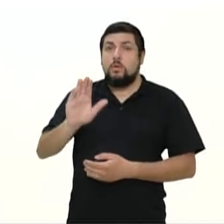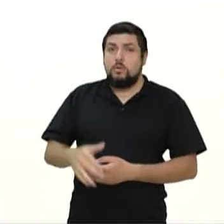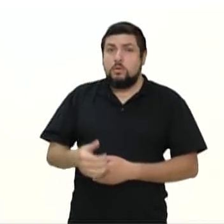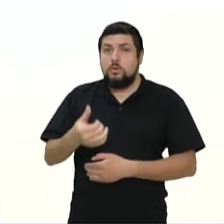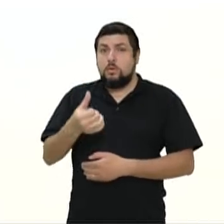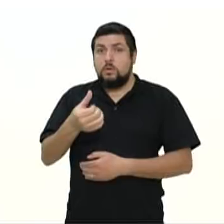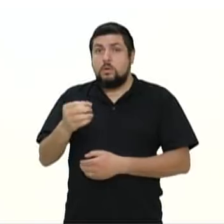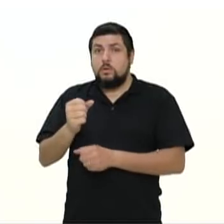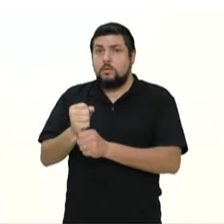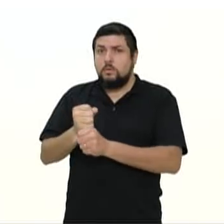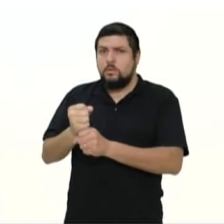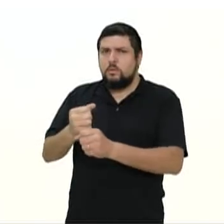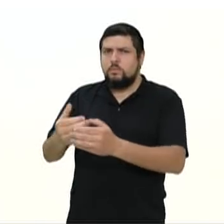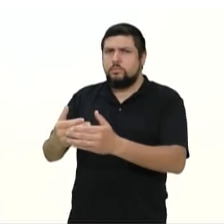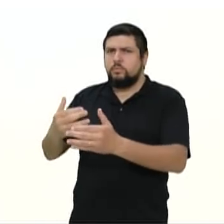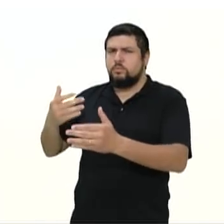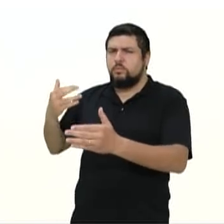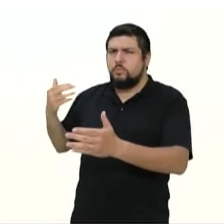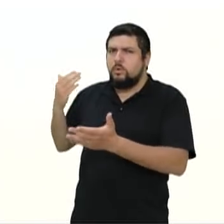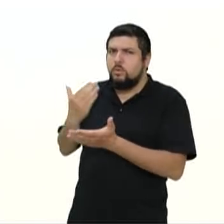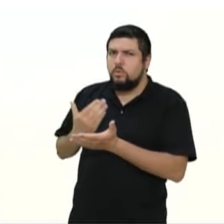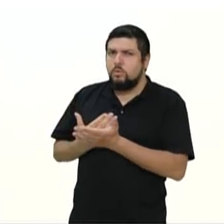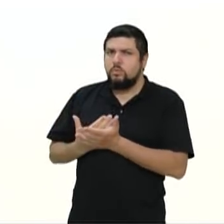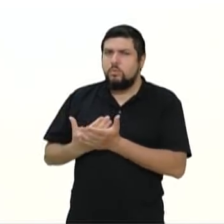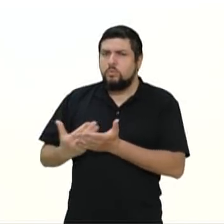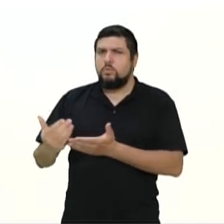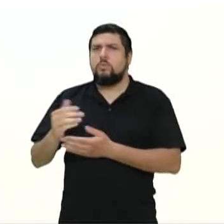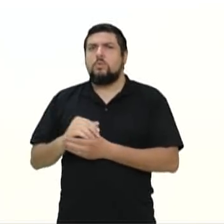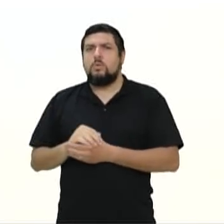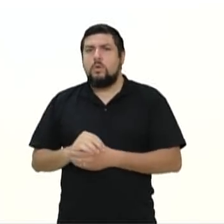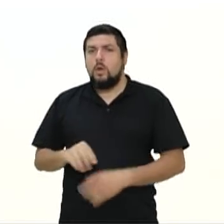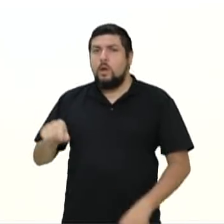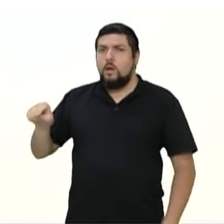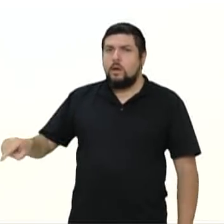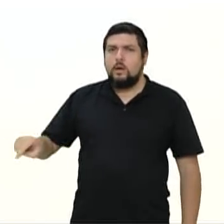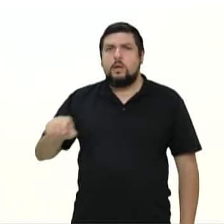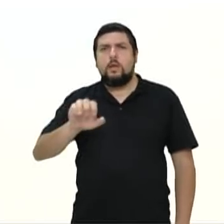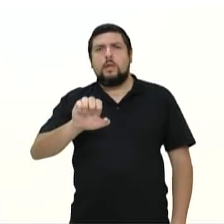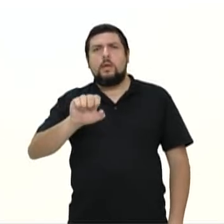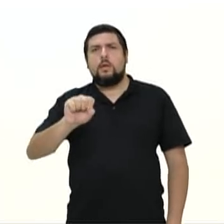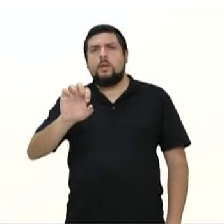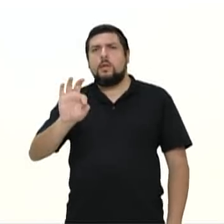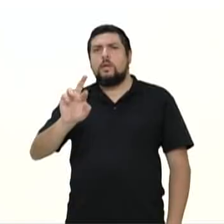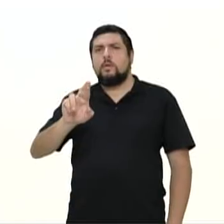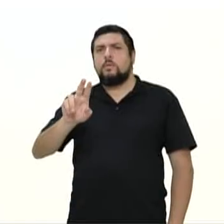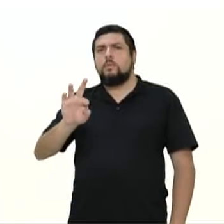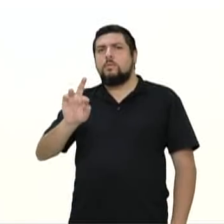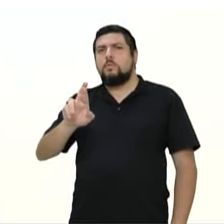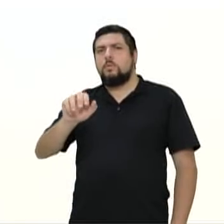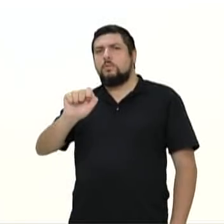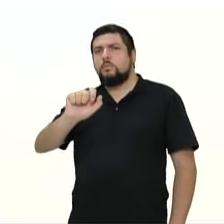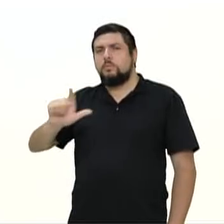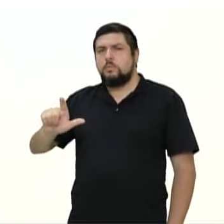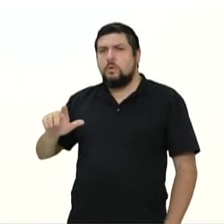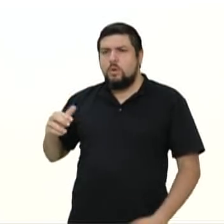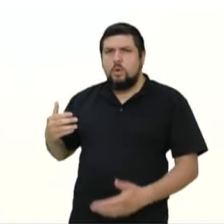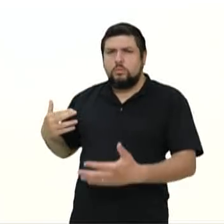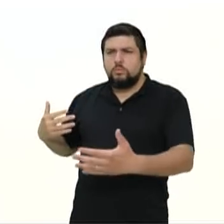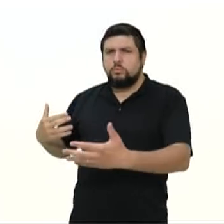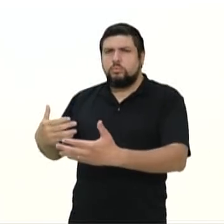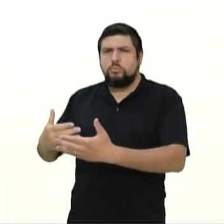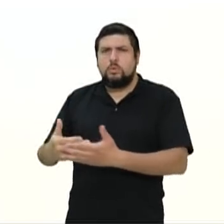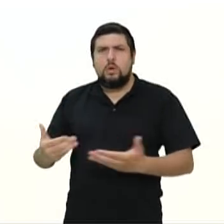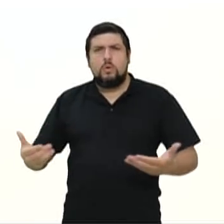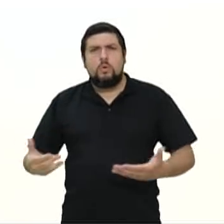desde que começou a ser usado, a estrutural acumula atualmente 40